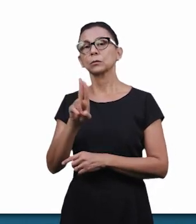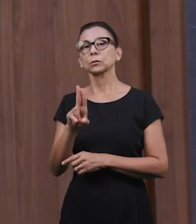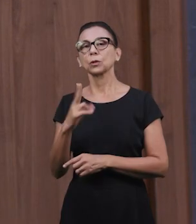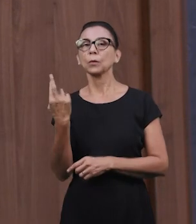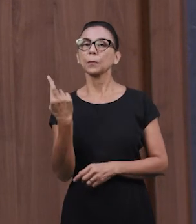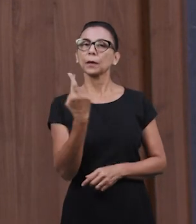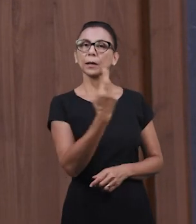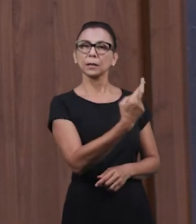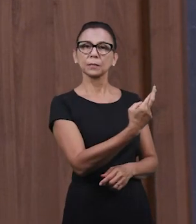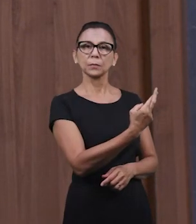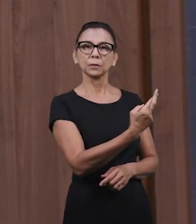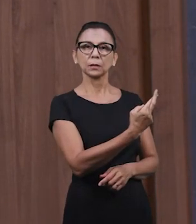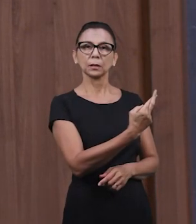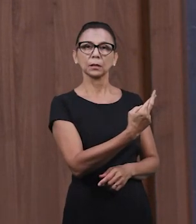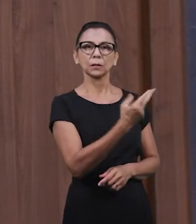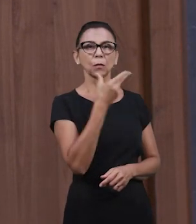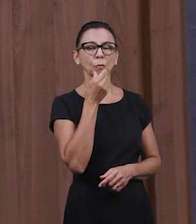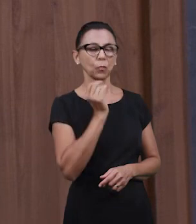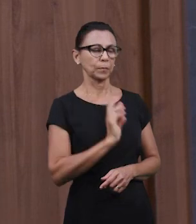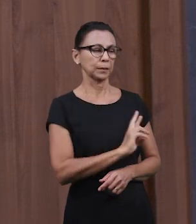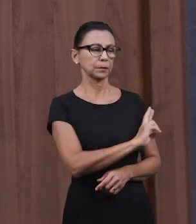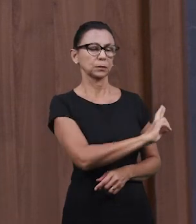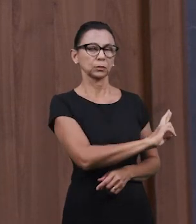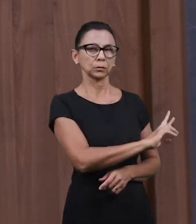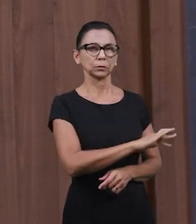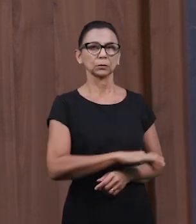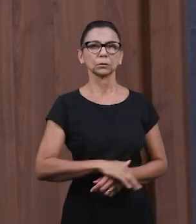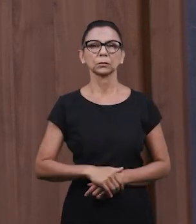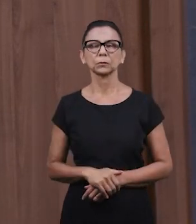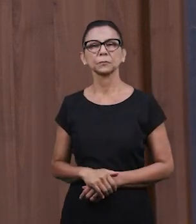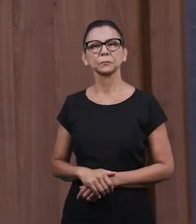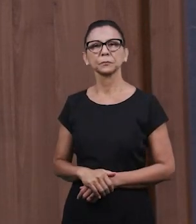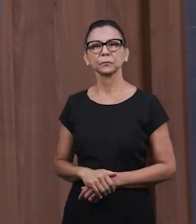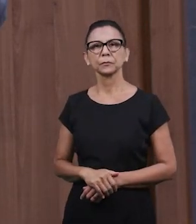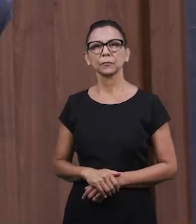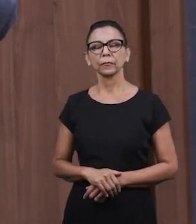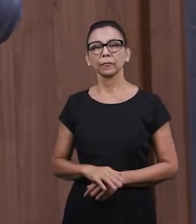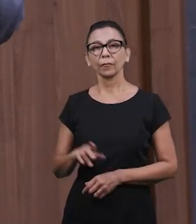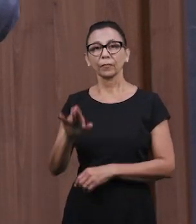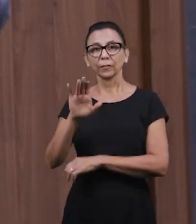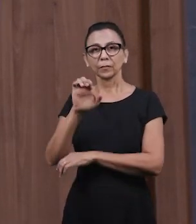recursos utilizados pelo Senhor Jesus, quem vai falar sobre eles é